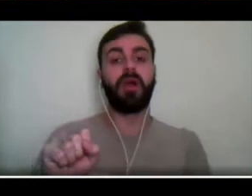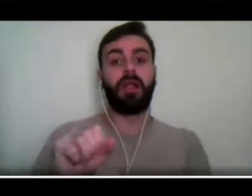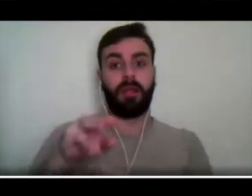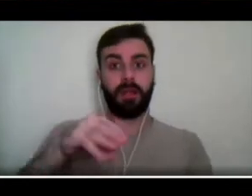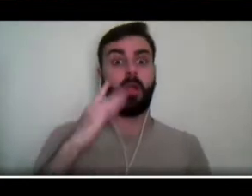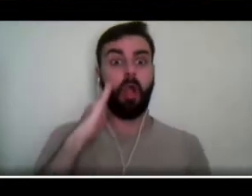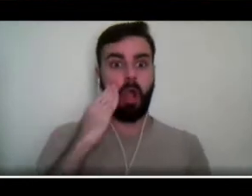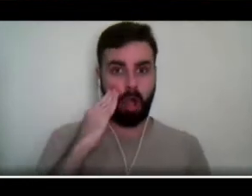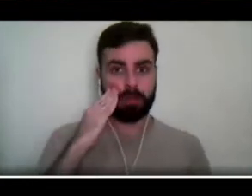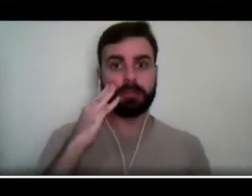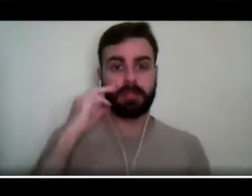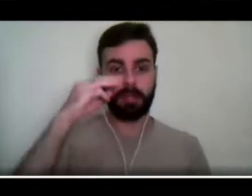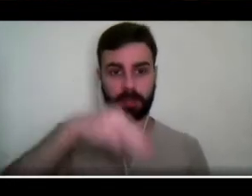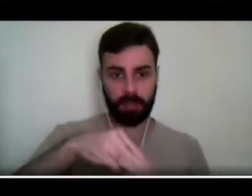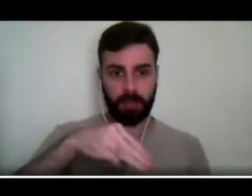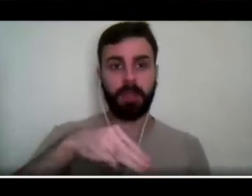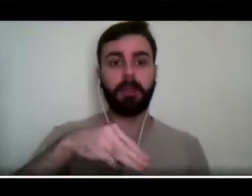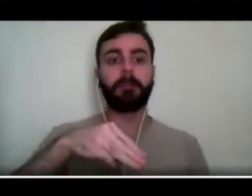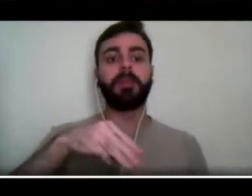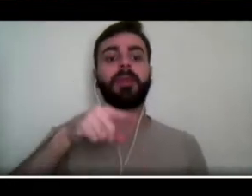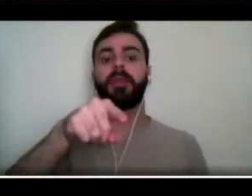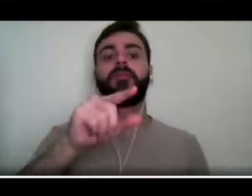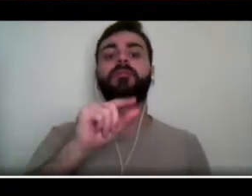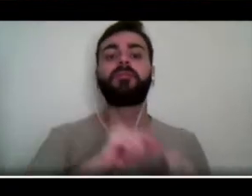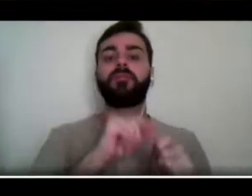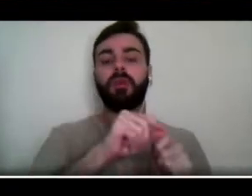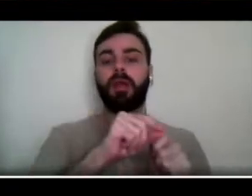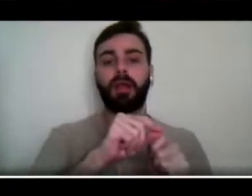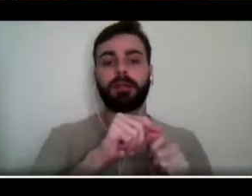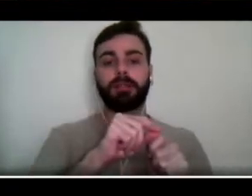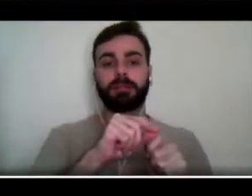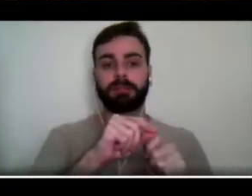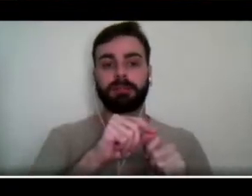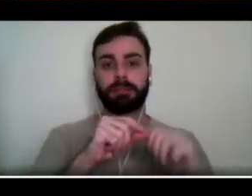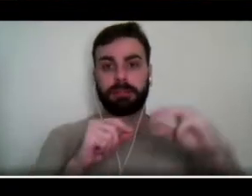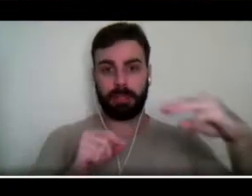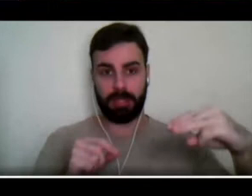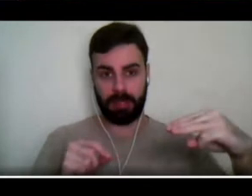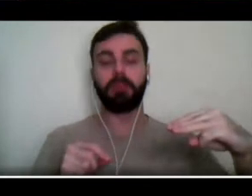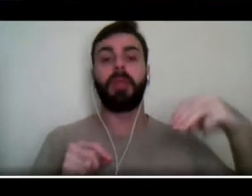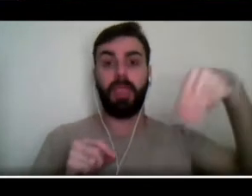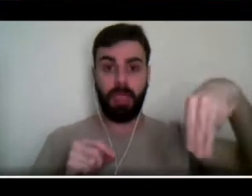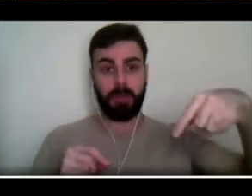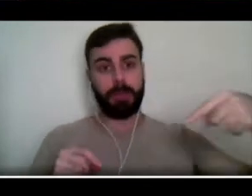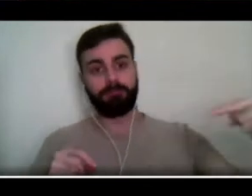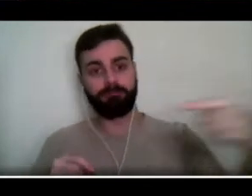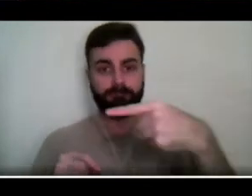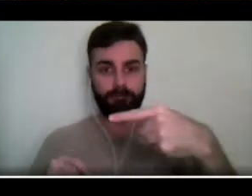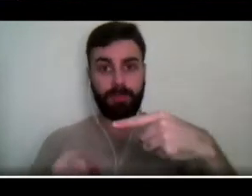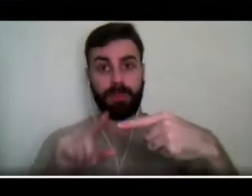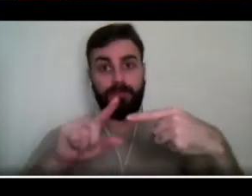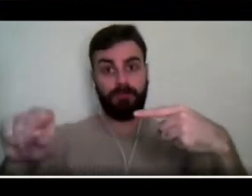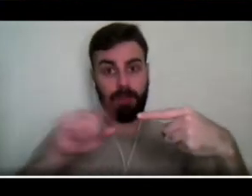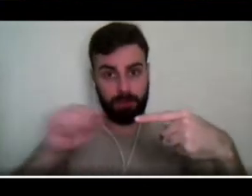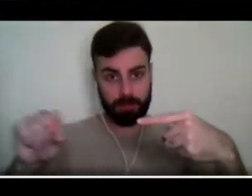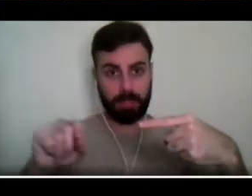horizontal, V0, certo? Diferente de zero. Então, o que ele vai fazer? Ele vai ter um